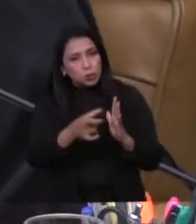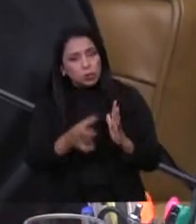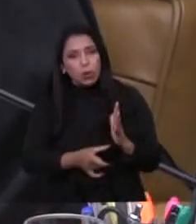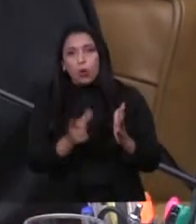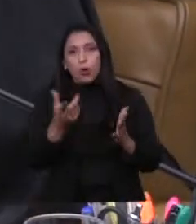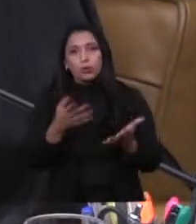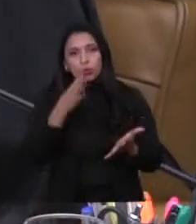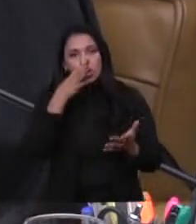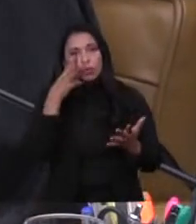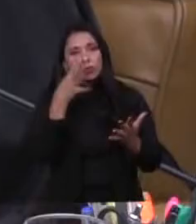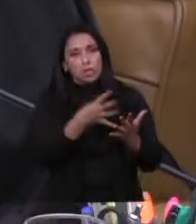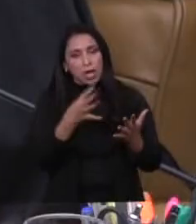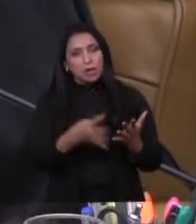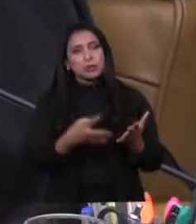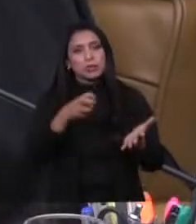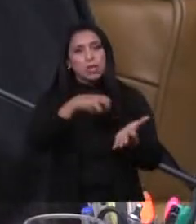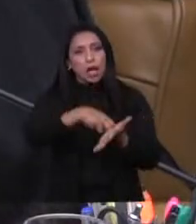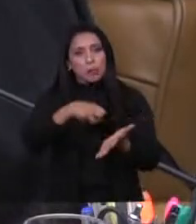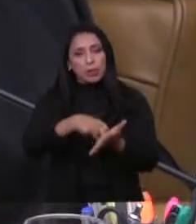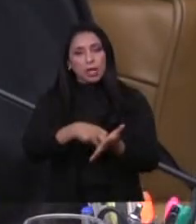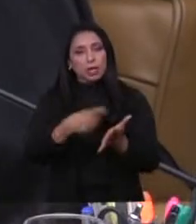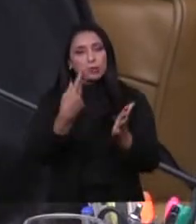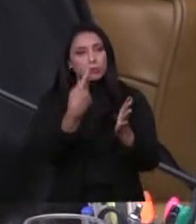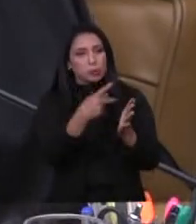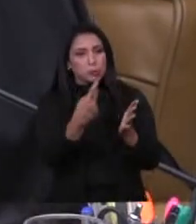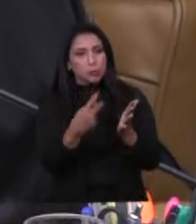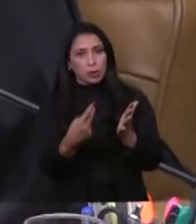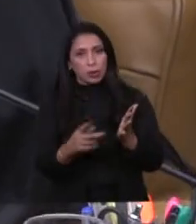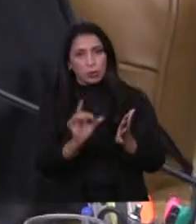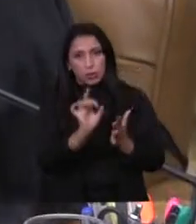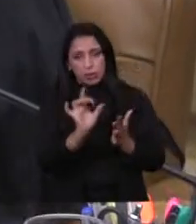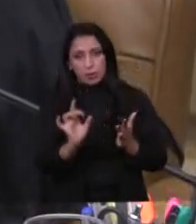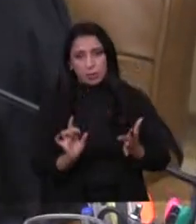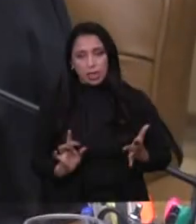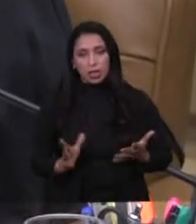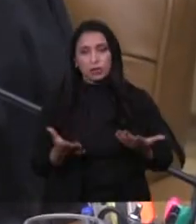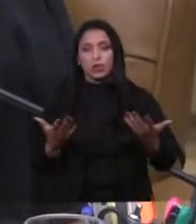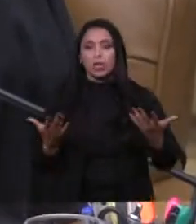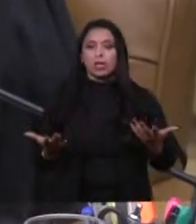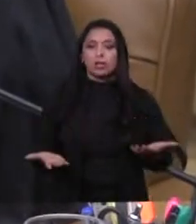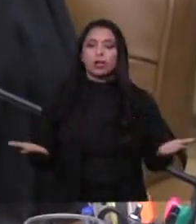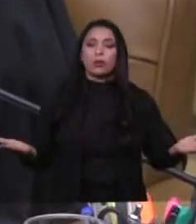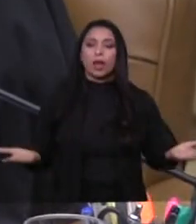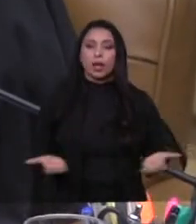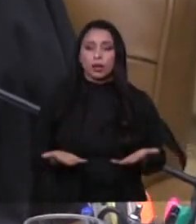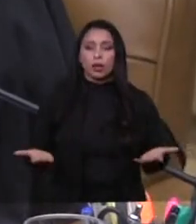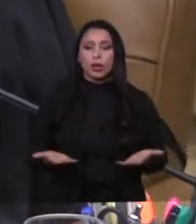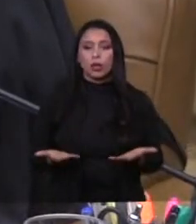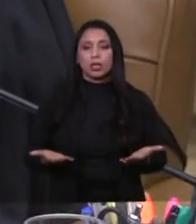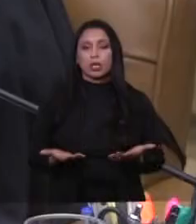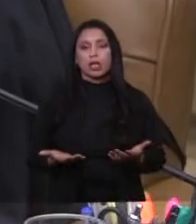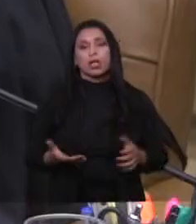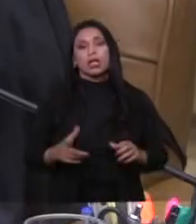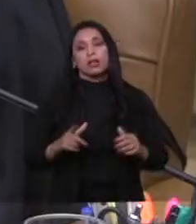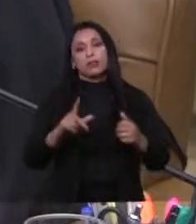acusados. Assim, feito esse preâmbulo, eu me detenho agora no delito do